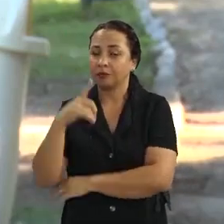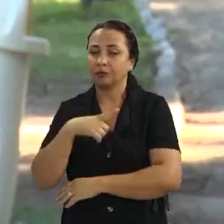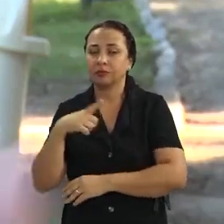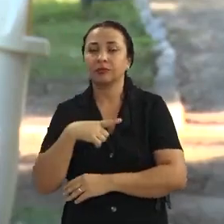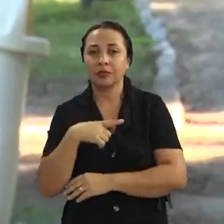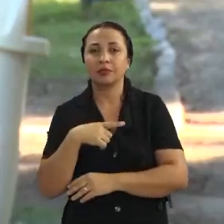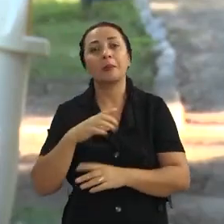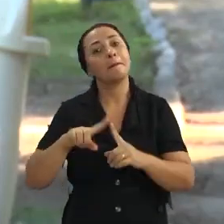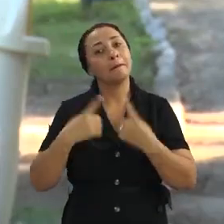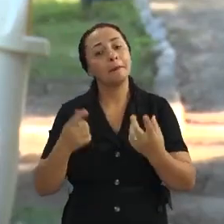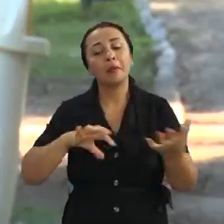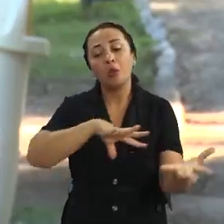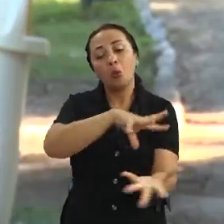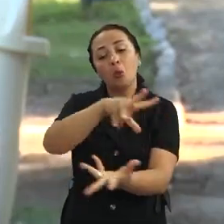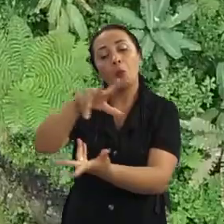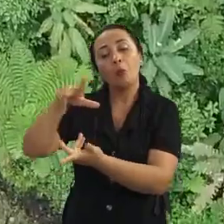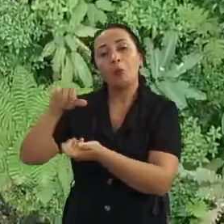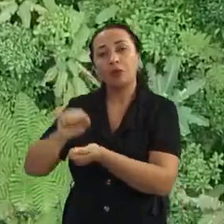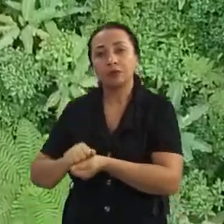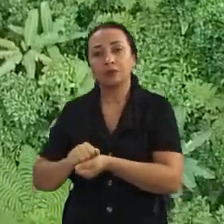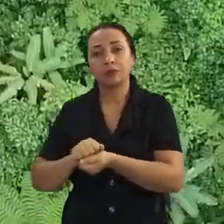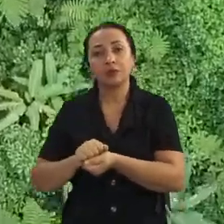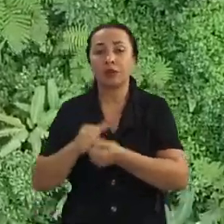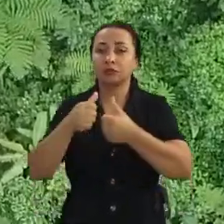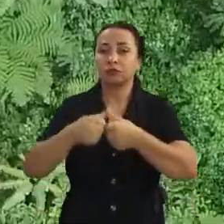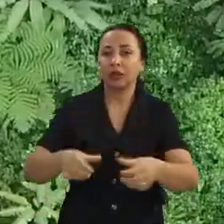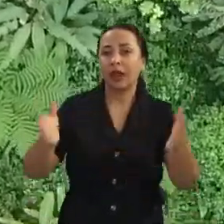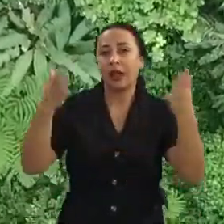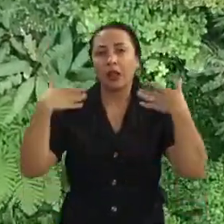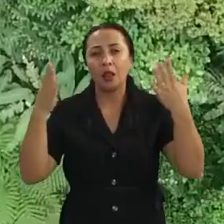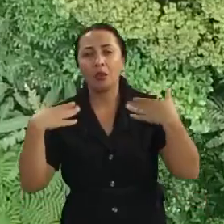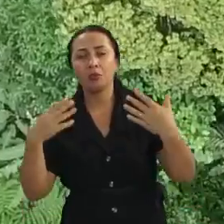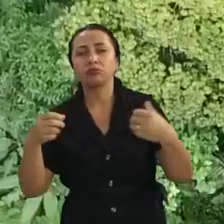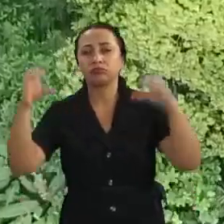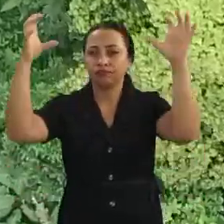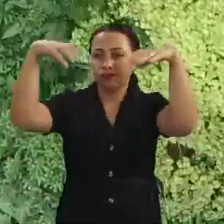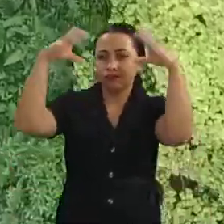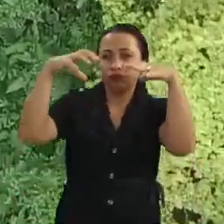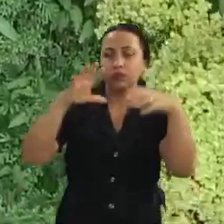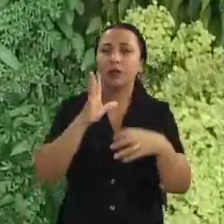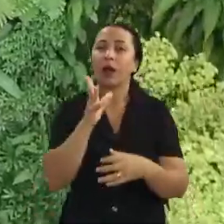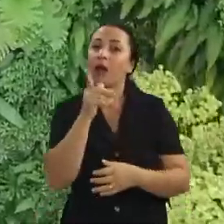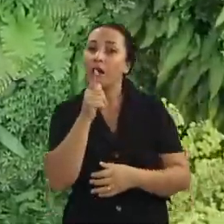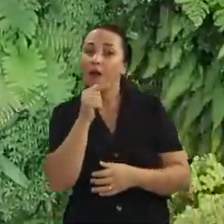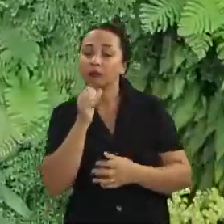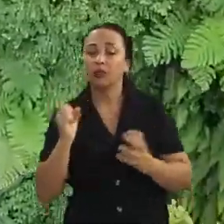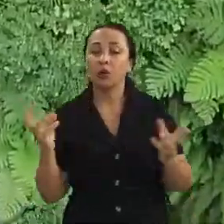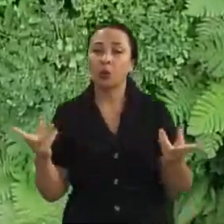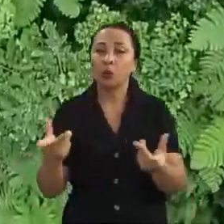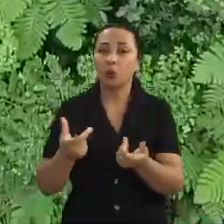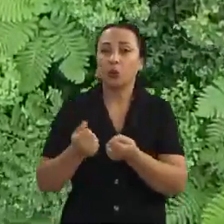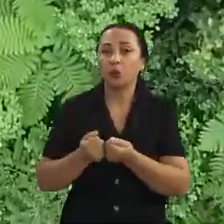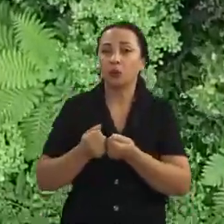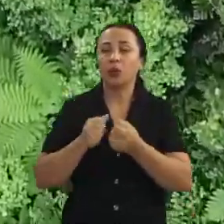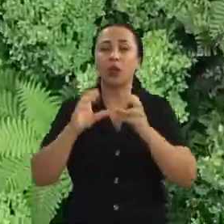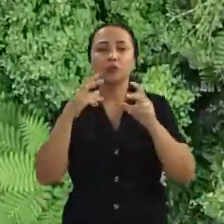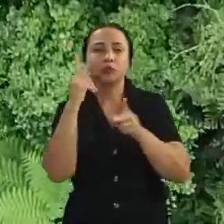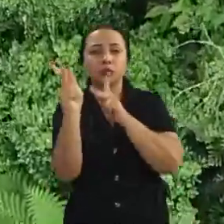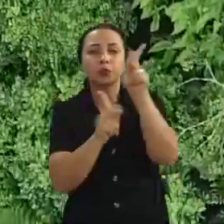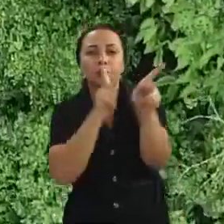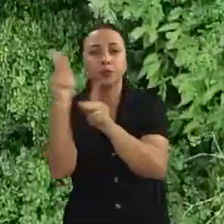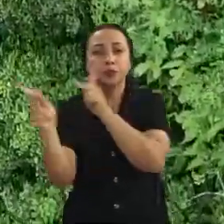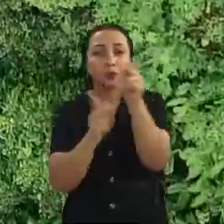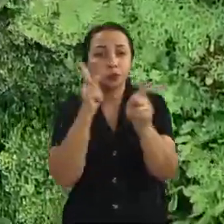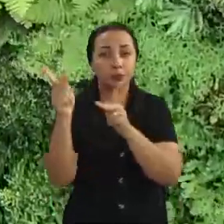Floresta tem pé mas também outras regiões do planeta por exemplo a estabilidade climática a qualidade de água do ar tudo isso depende